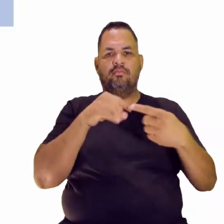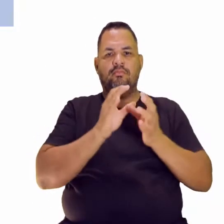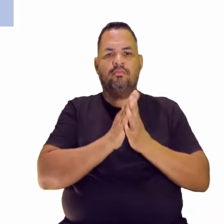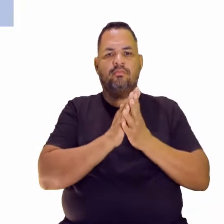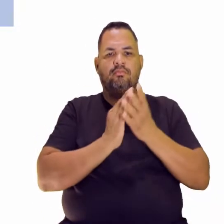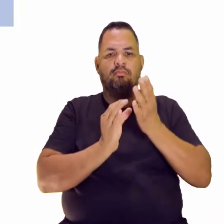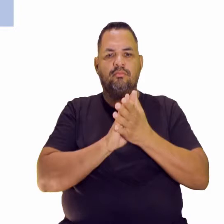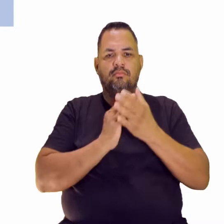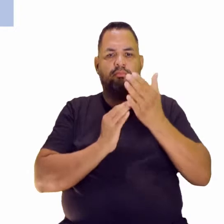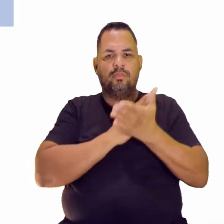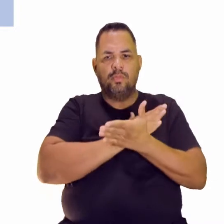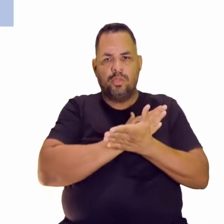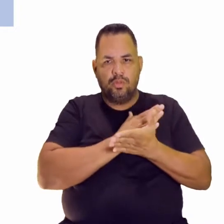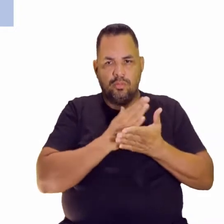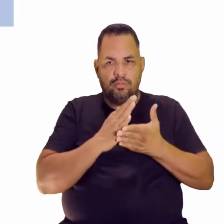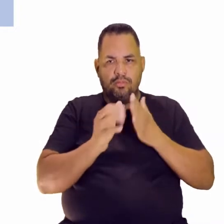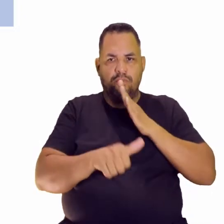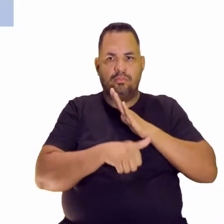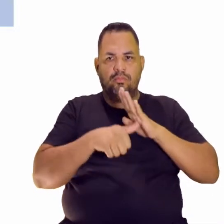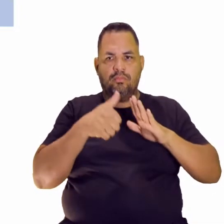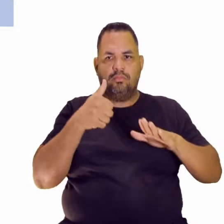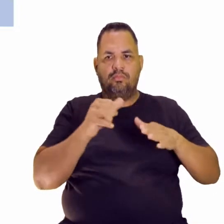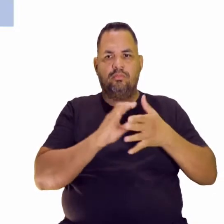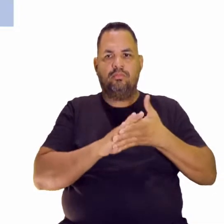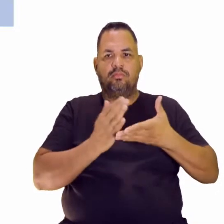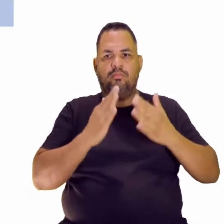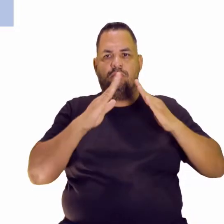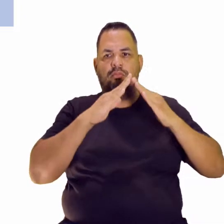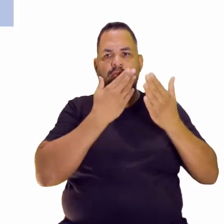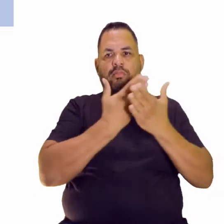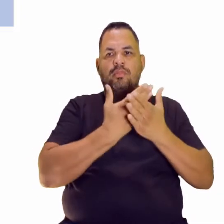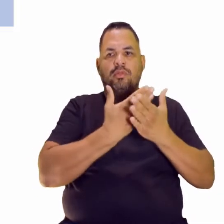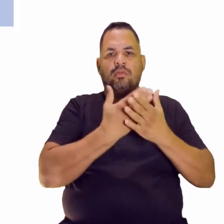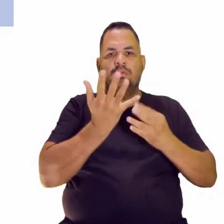de fundar a primeira Academia de